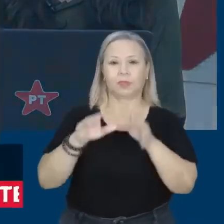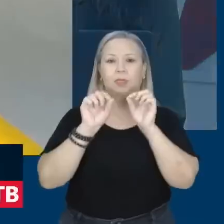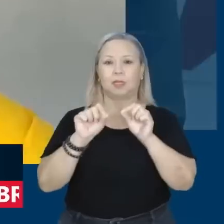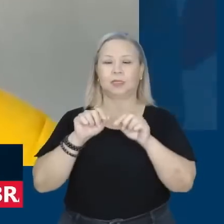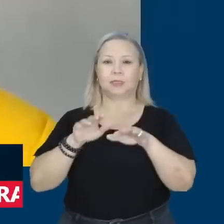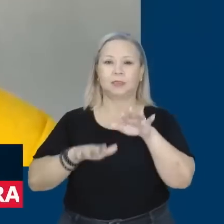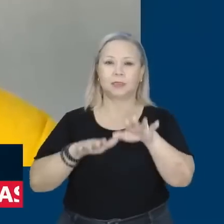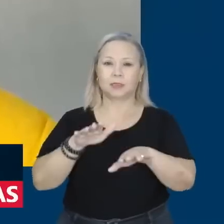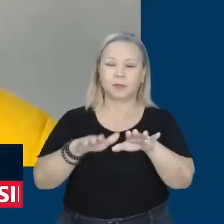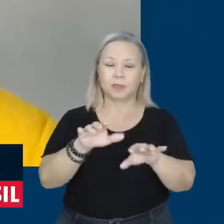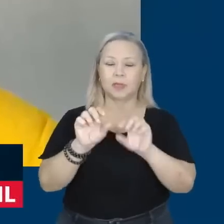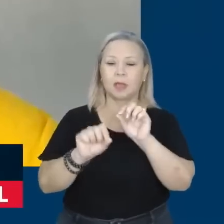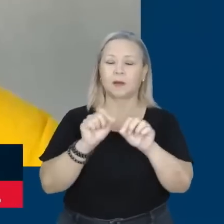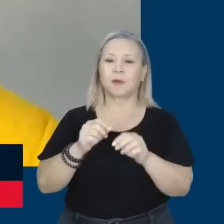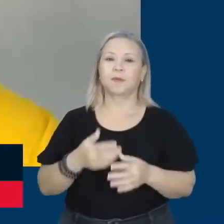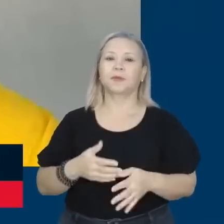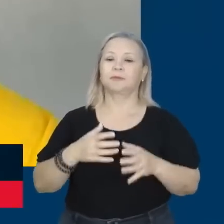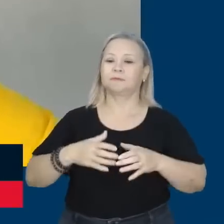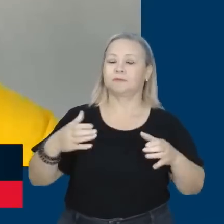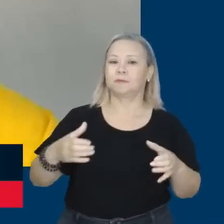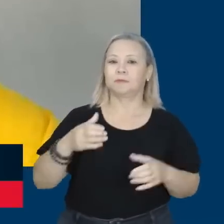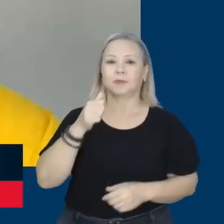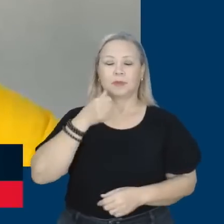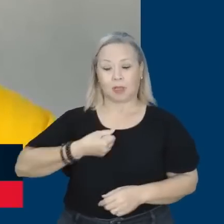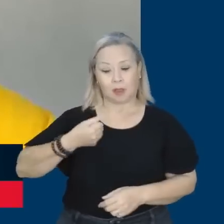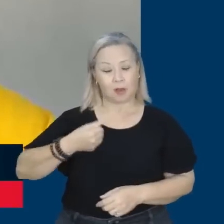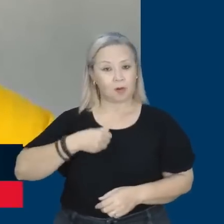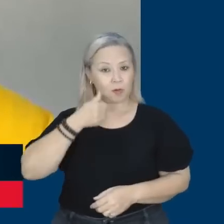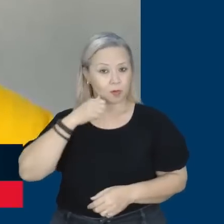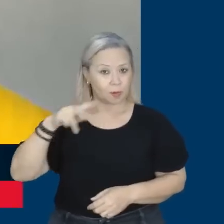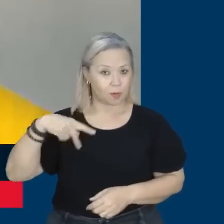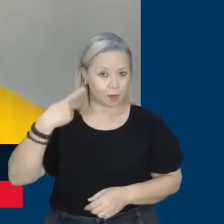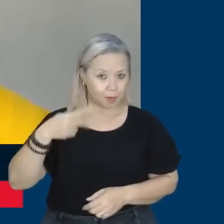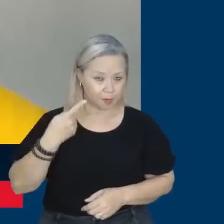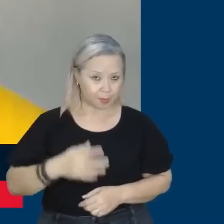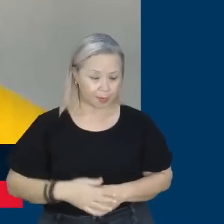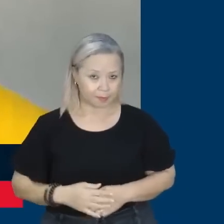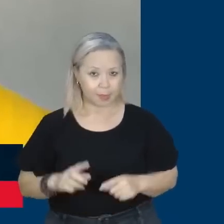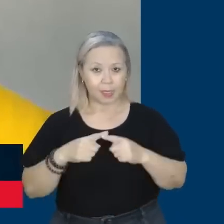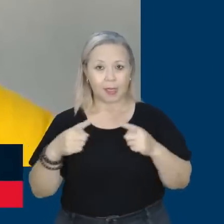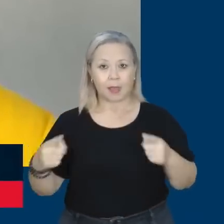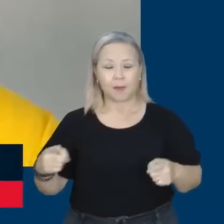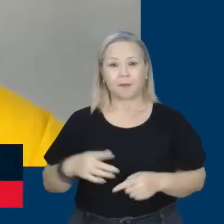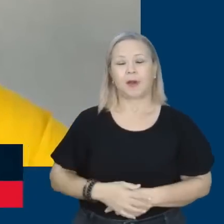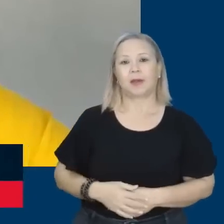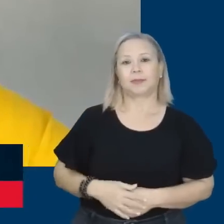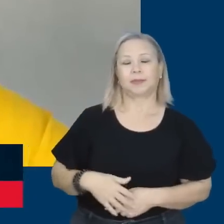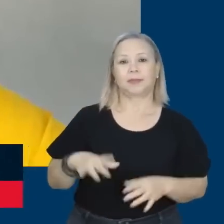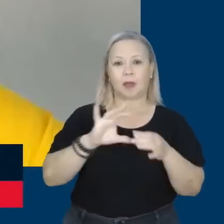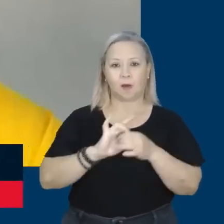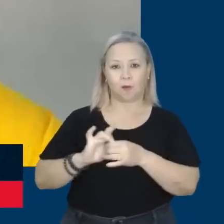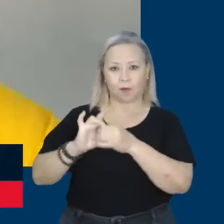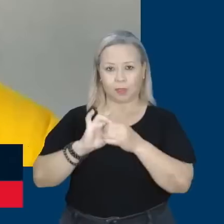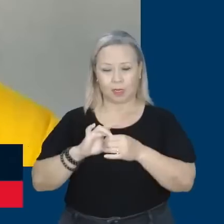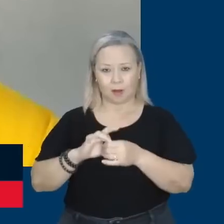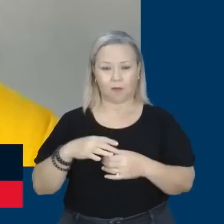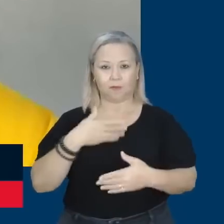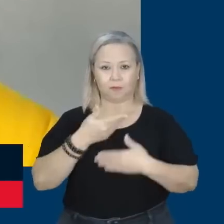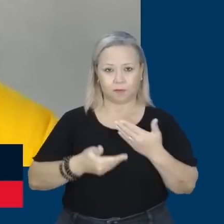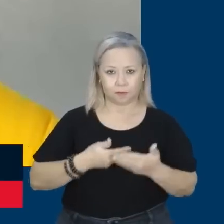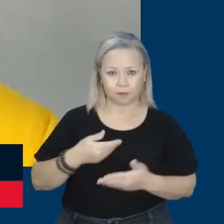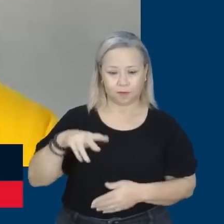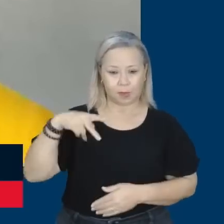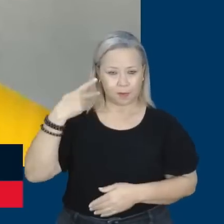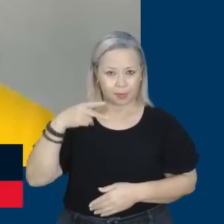crescer o número de mulheres no parlamento. Mas, segundo a União Interparlamentar da Organização